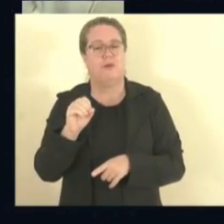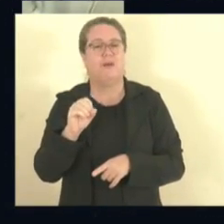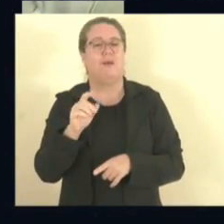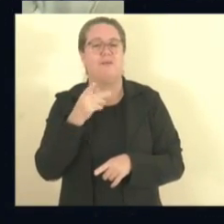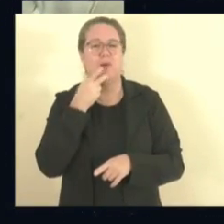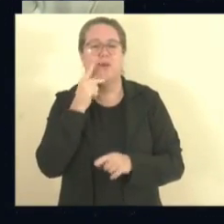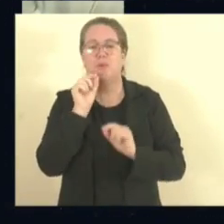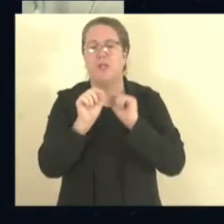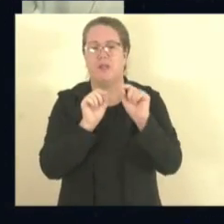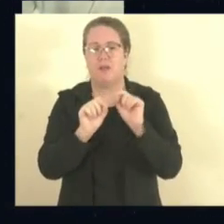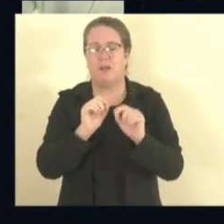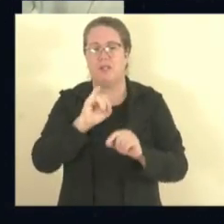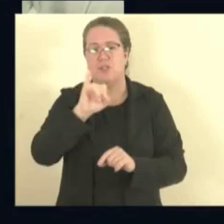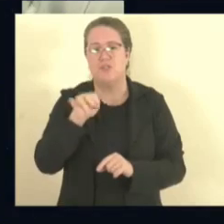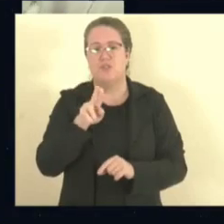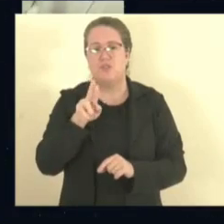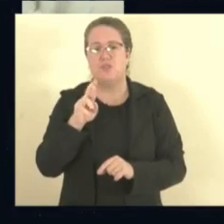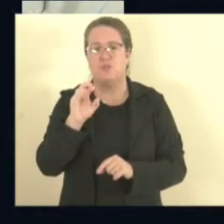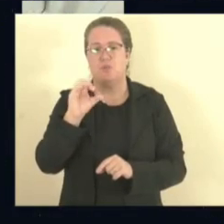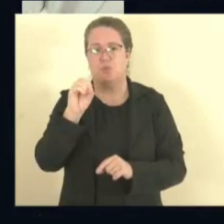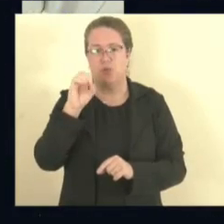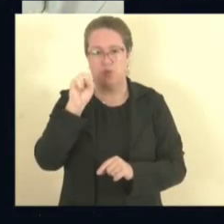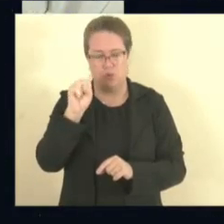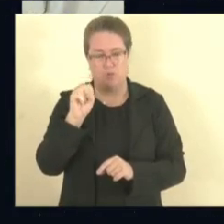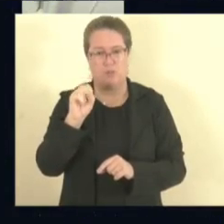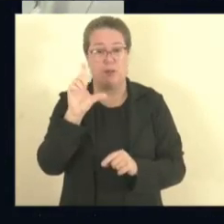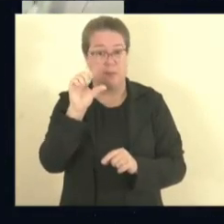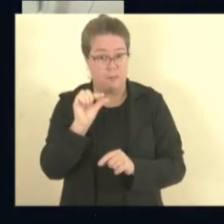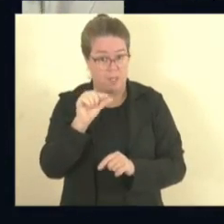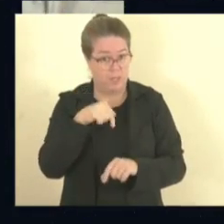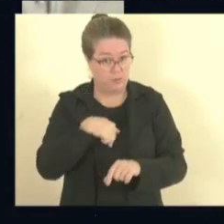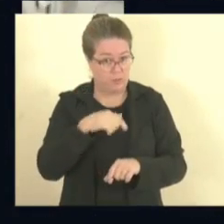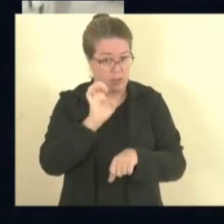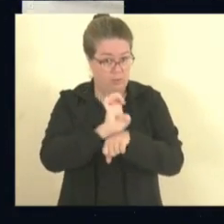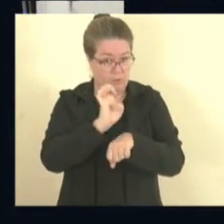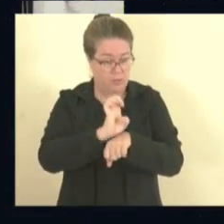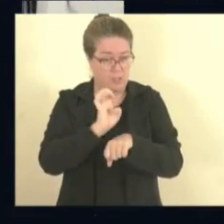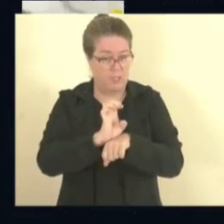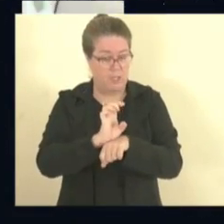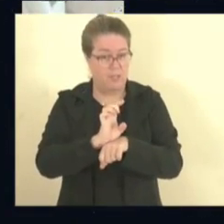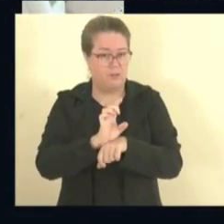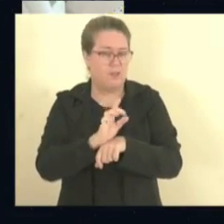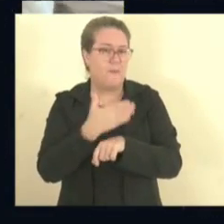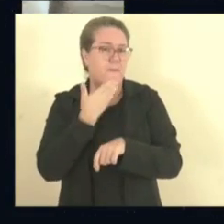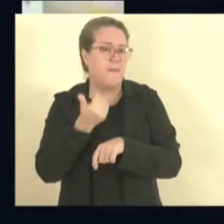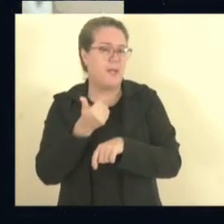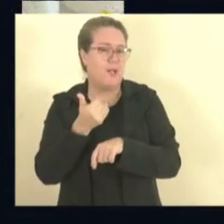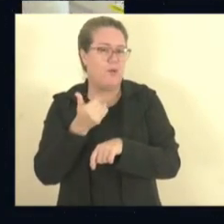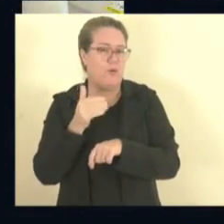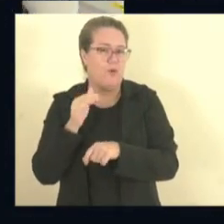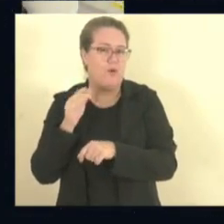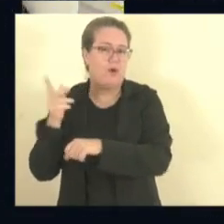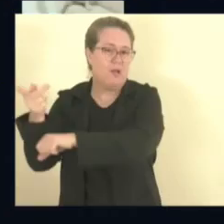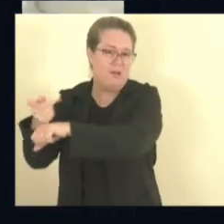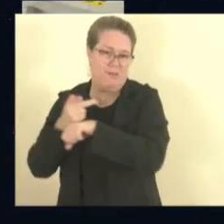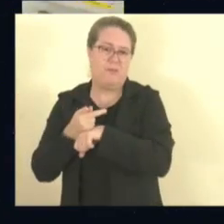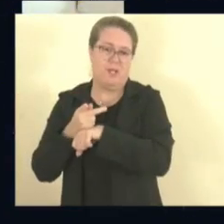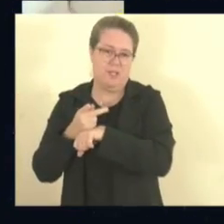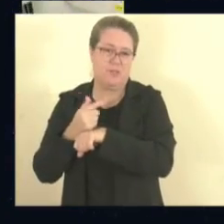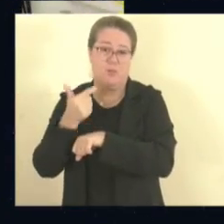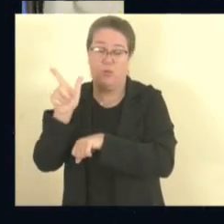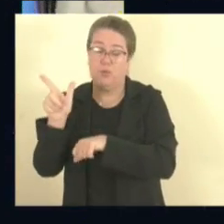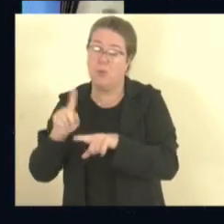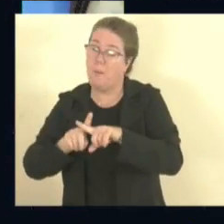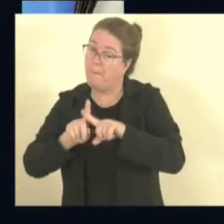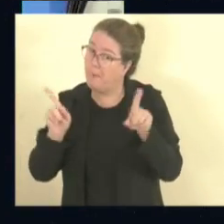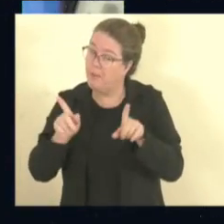baixos e vale a pena contrair empréstimo e deixar o dinheiro do Fundo Soberano investido. Mas é importante